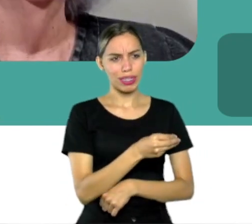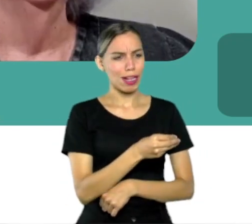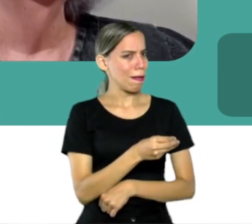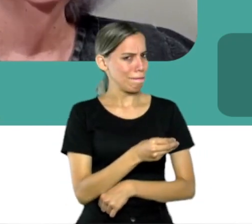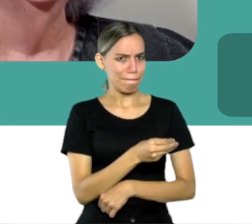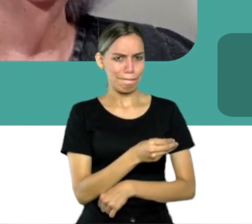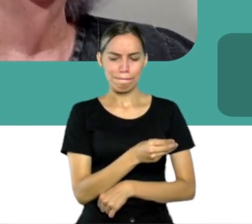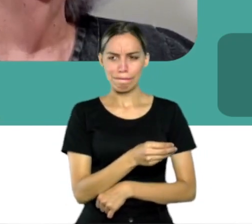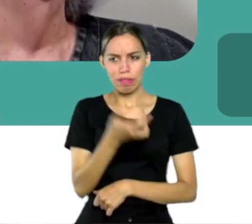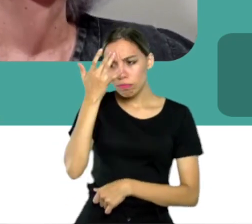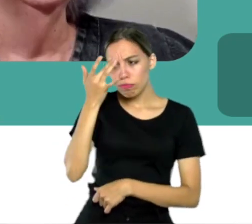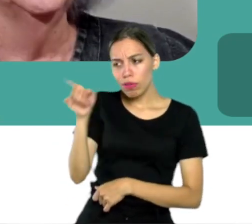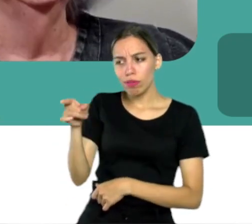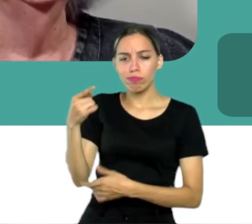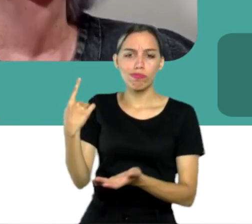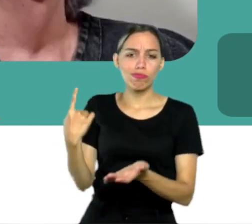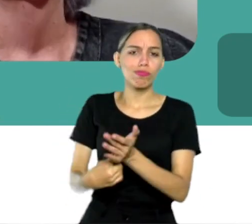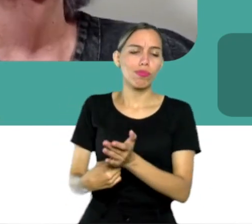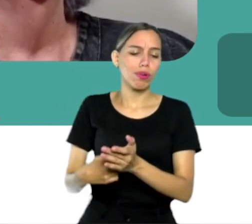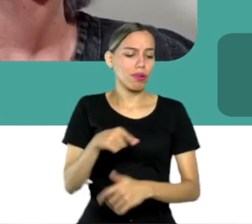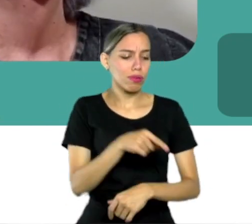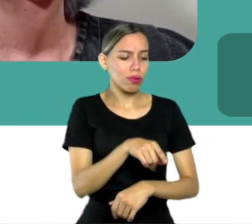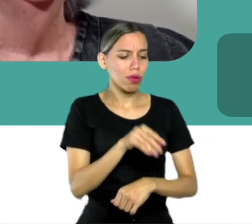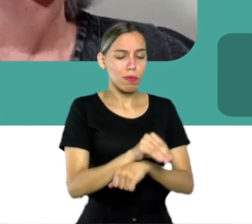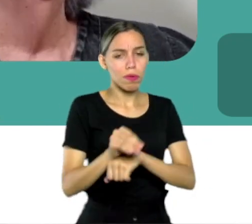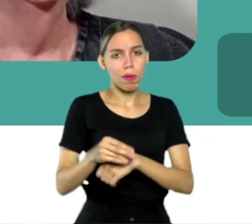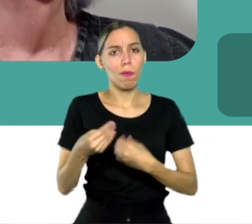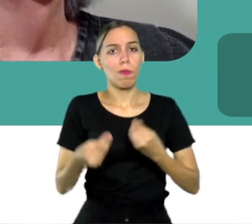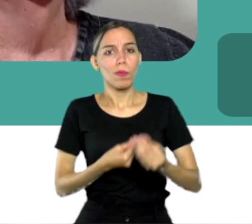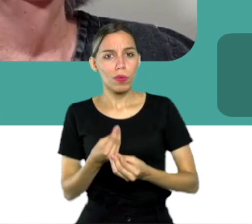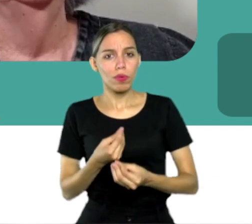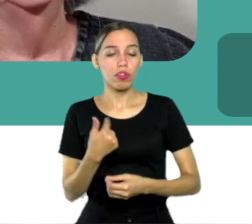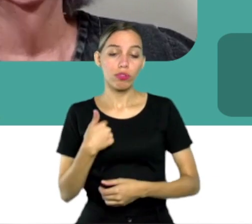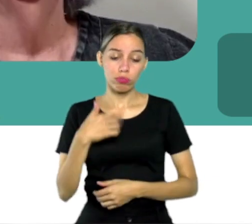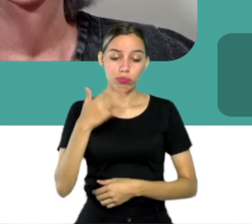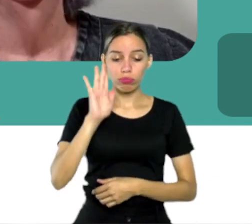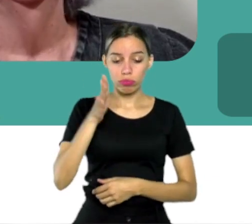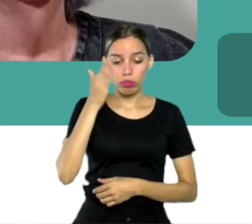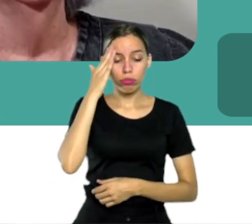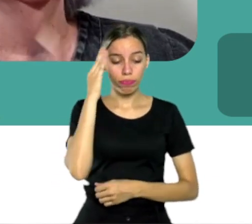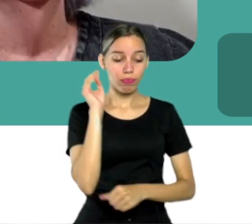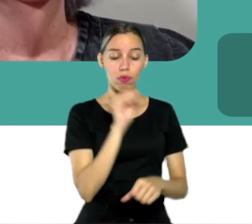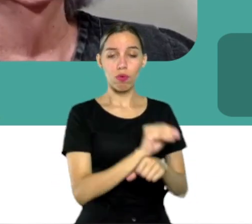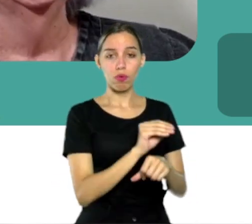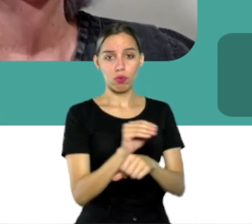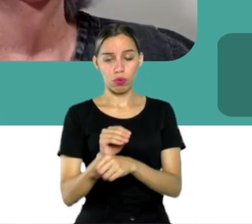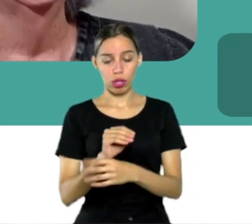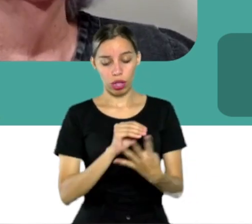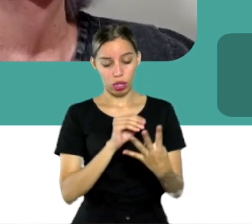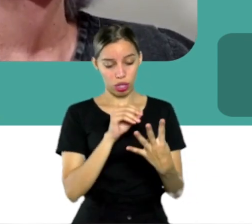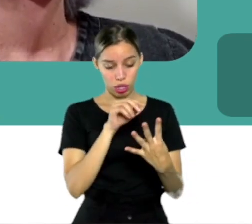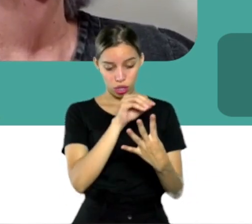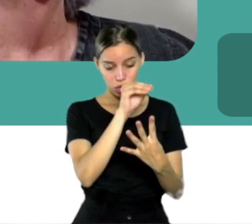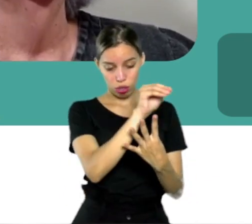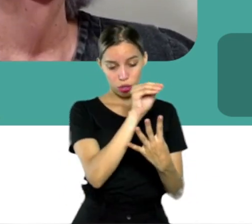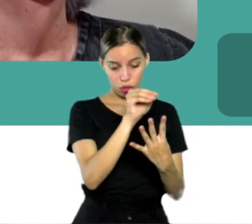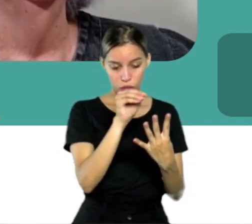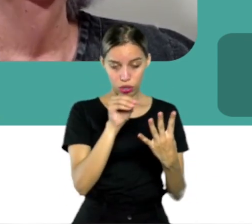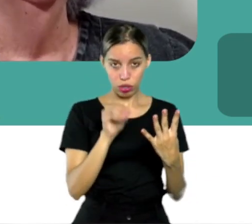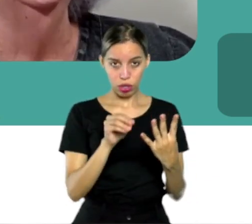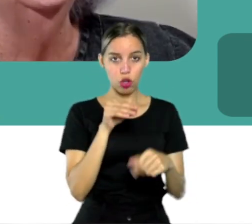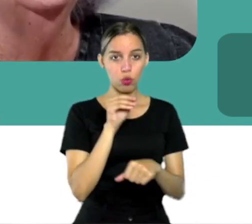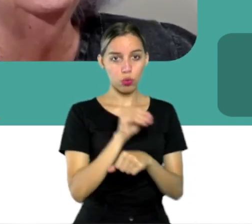tal. Então, fiquei criando as filhas. Eu falo que, nesse período, eu fiquei umas 3 décadas sem